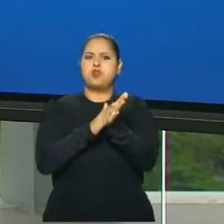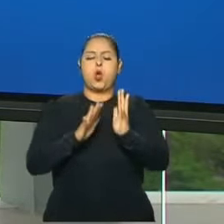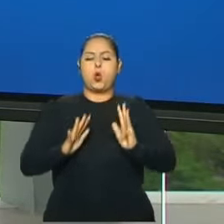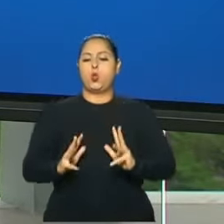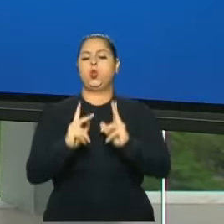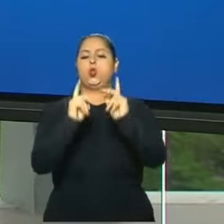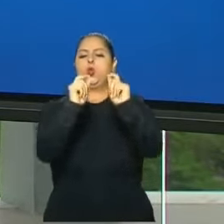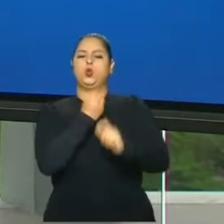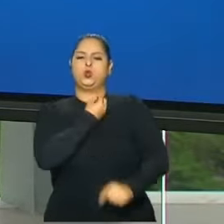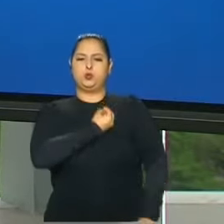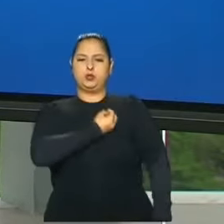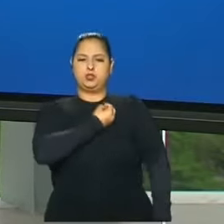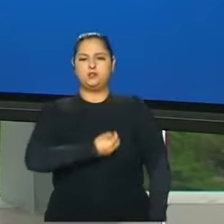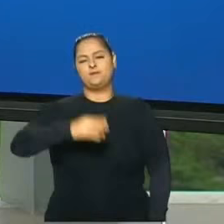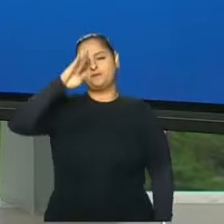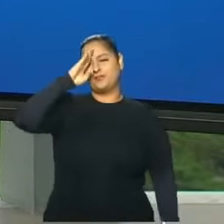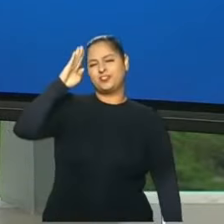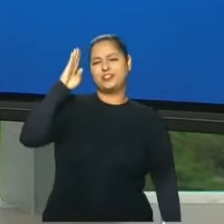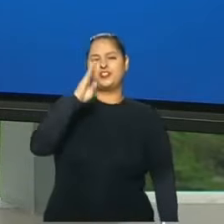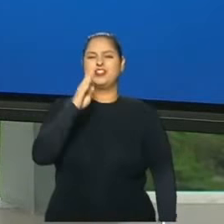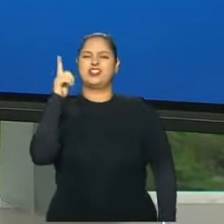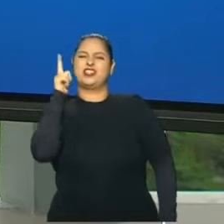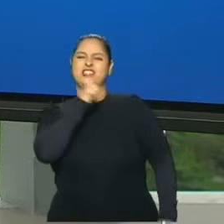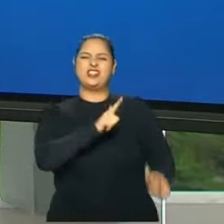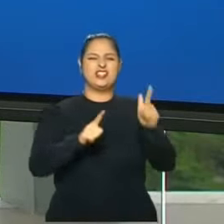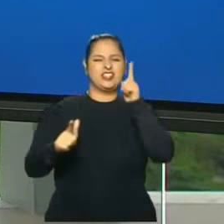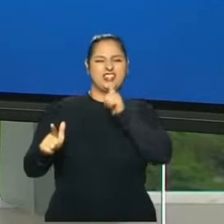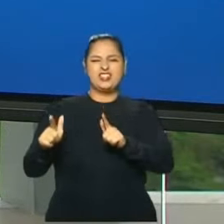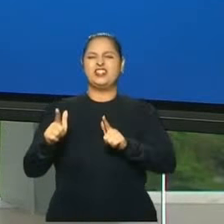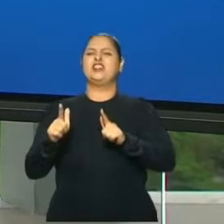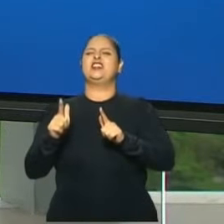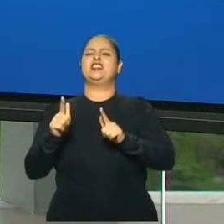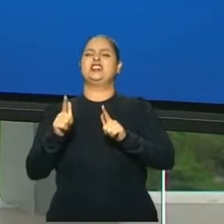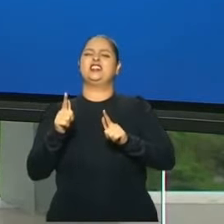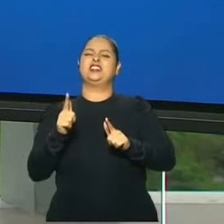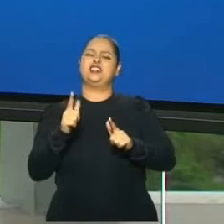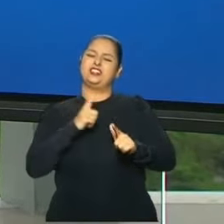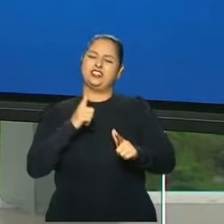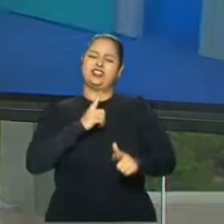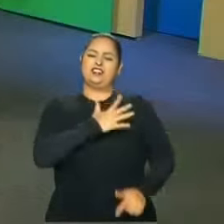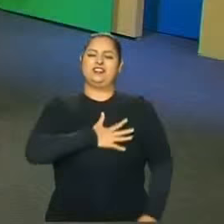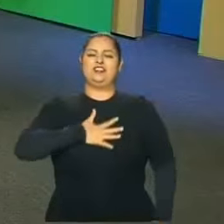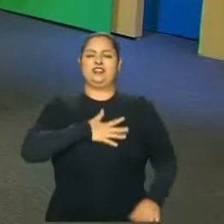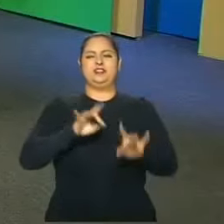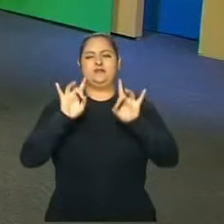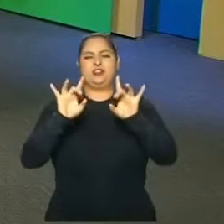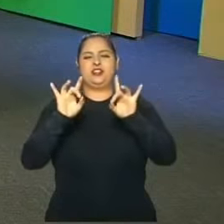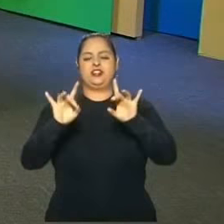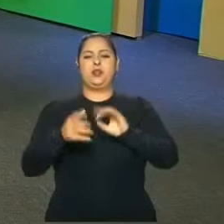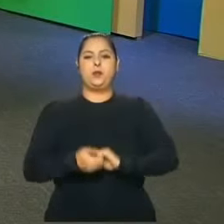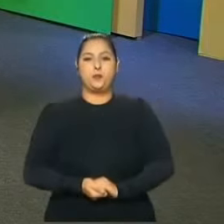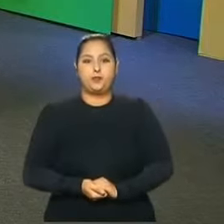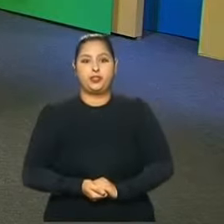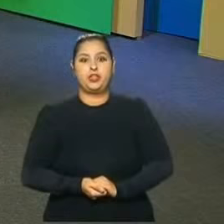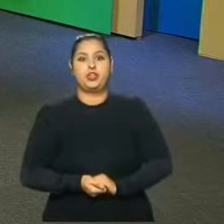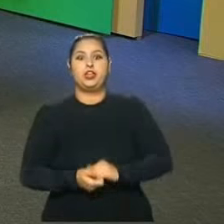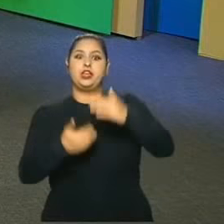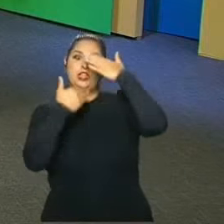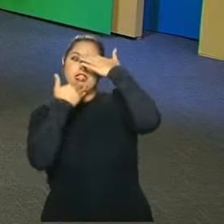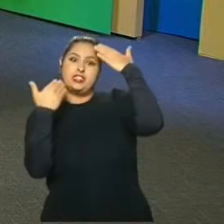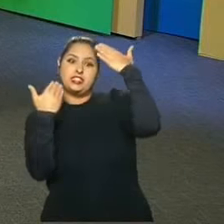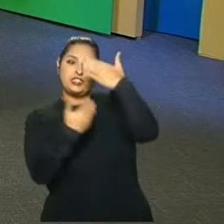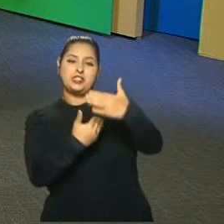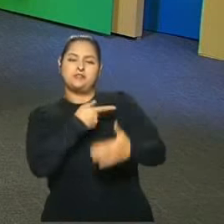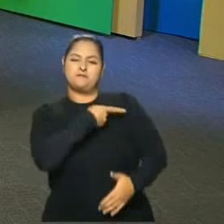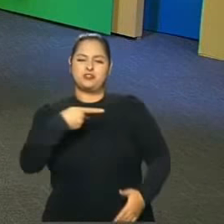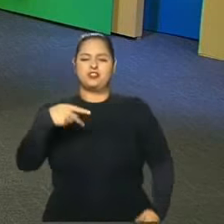participou. E também, principalmente, para os ganhadores que vão desfrutar desse momento especial. Agradecemos ao presidente